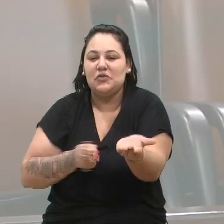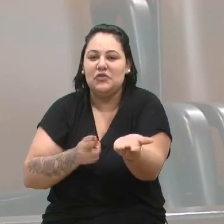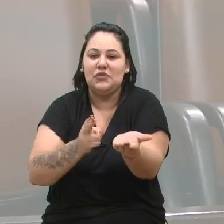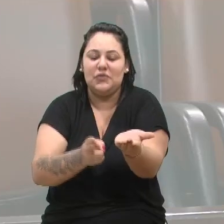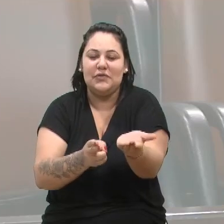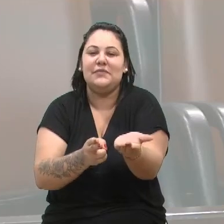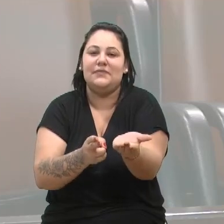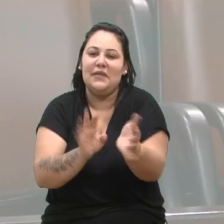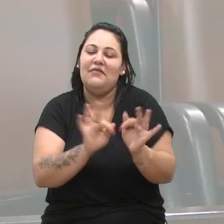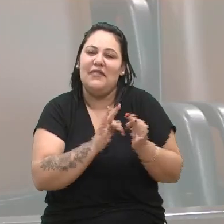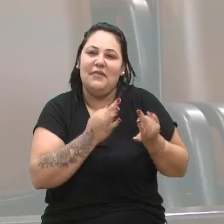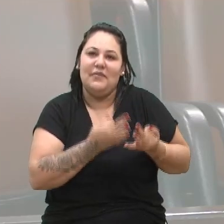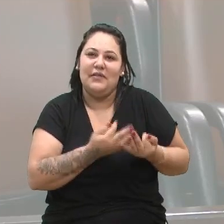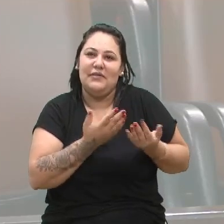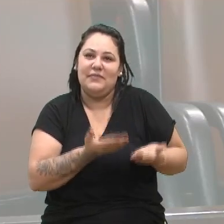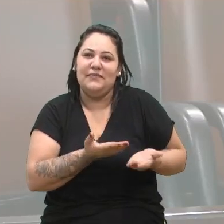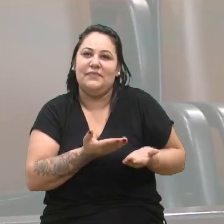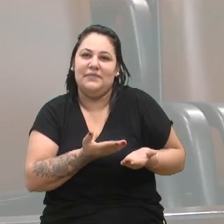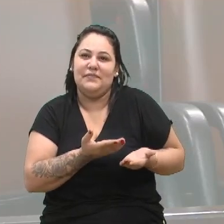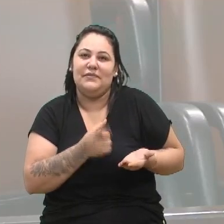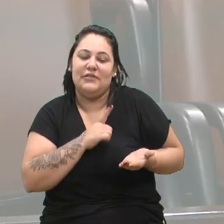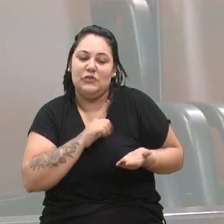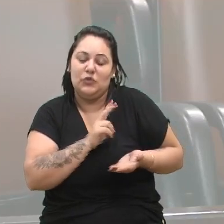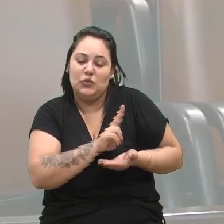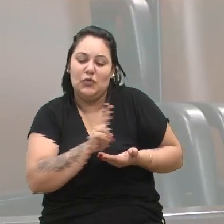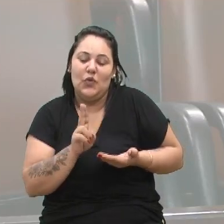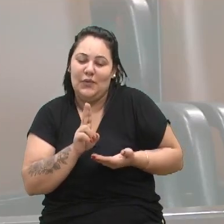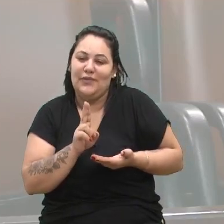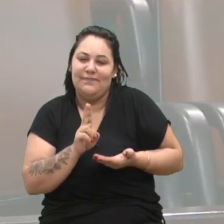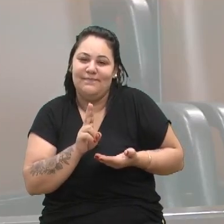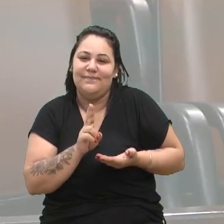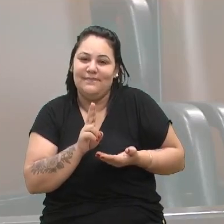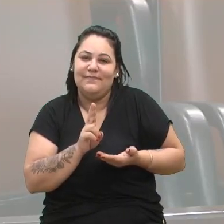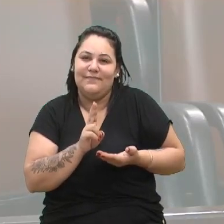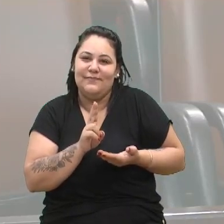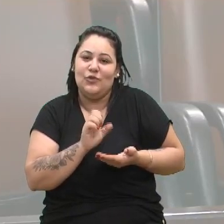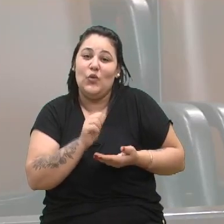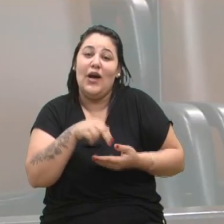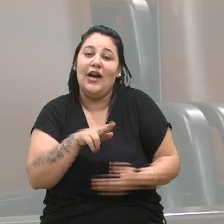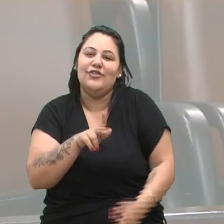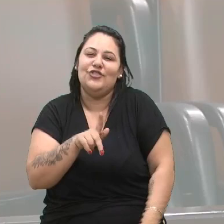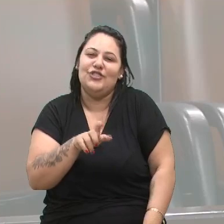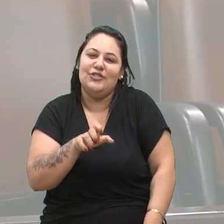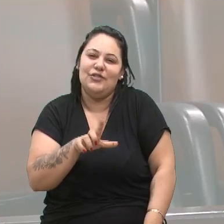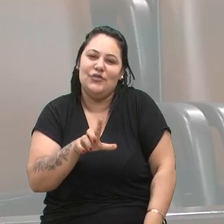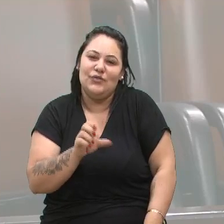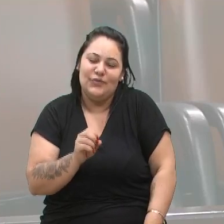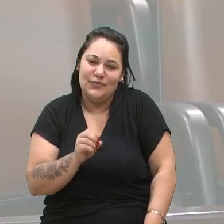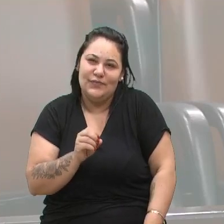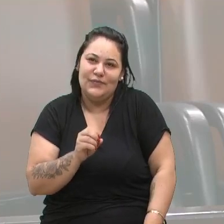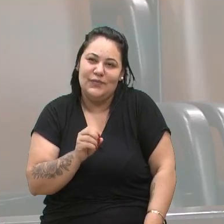sendo assim, levando o nome do seu Ângelo aí, com muita